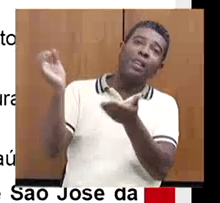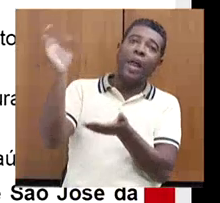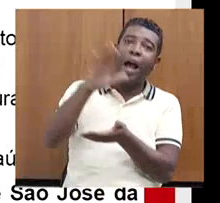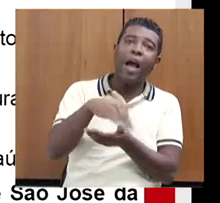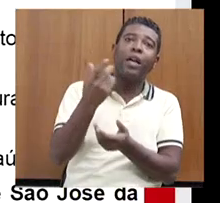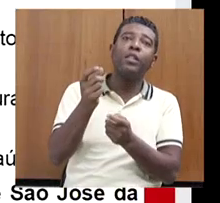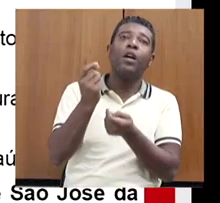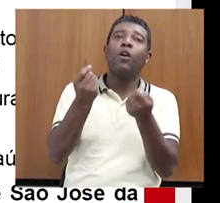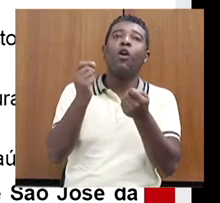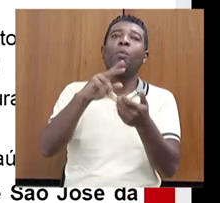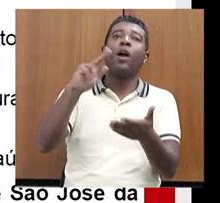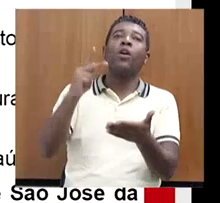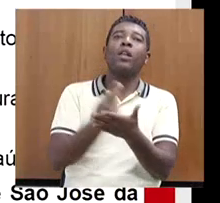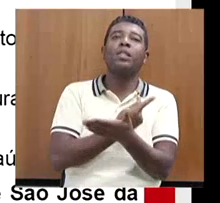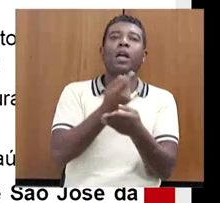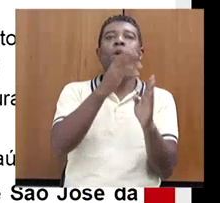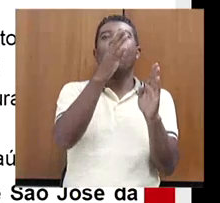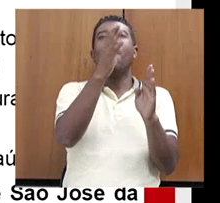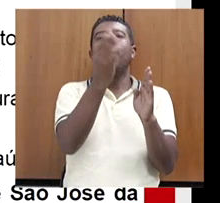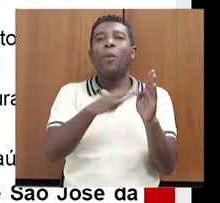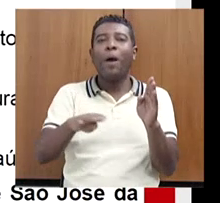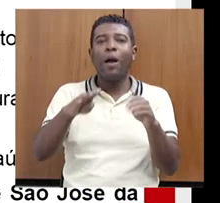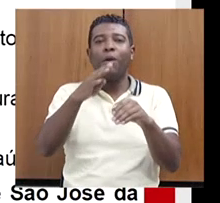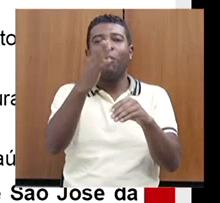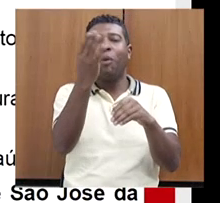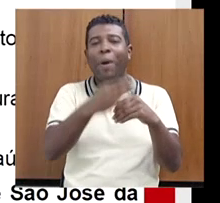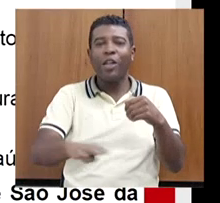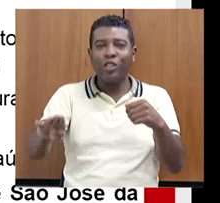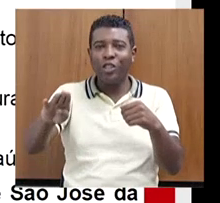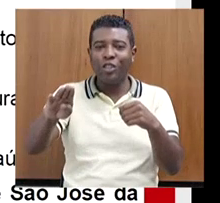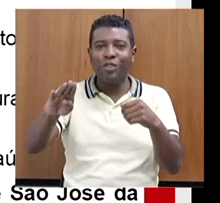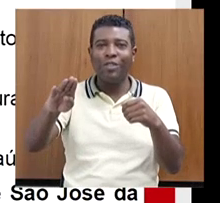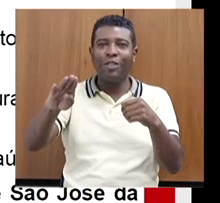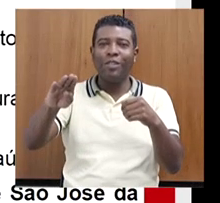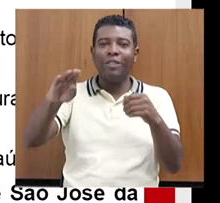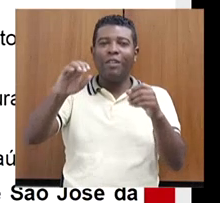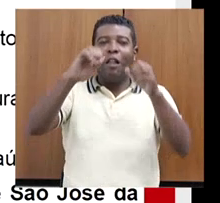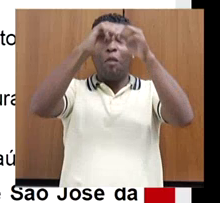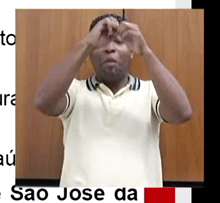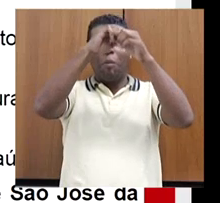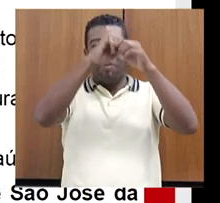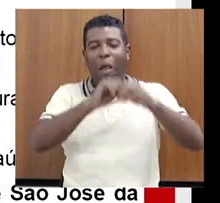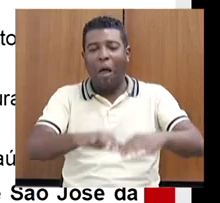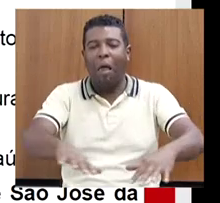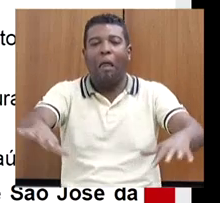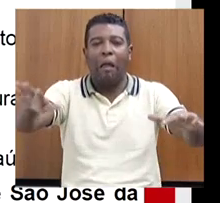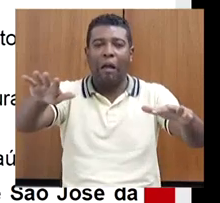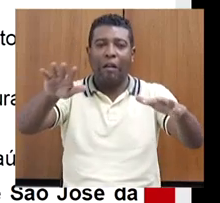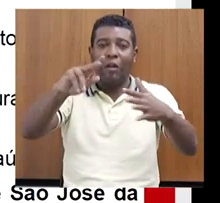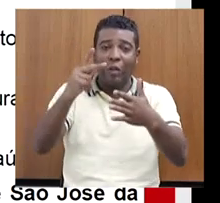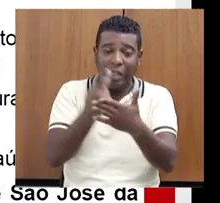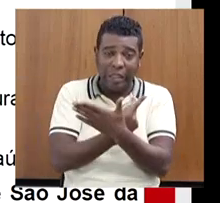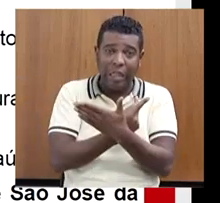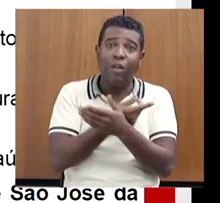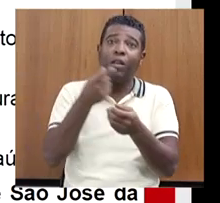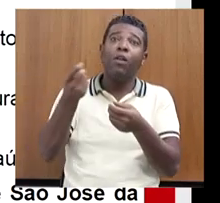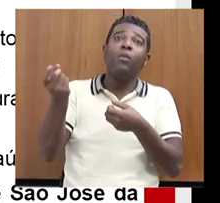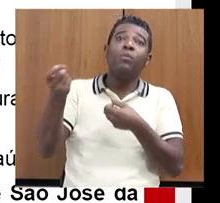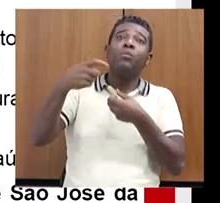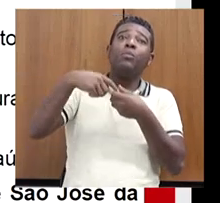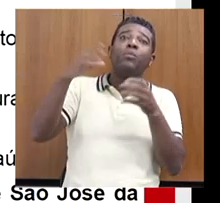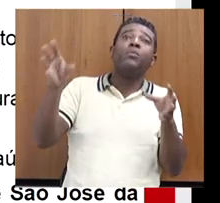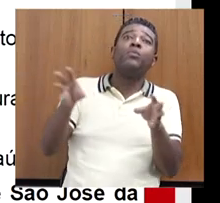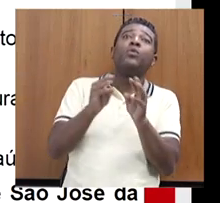ao desastre de Brumadinho. A gente já tem ordem de início dada em 49 projetos do